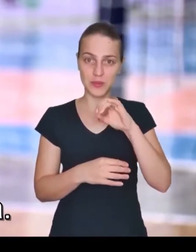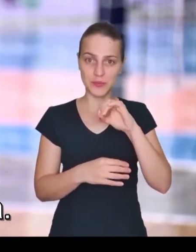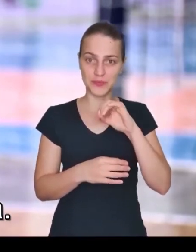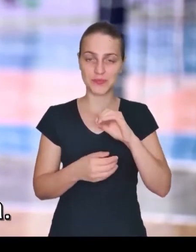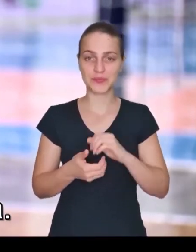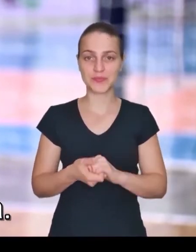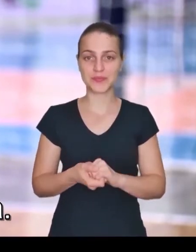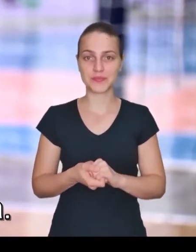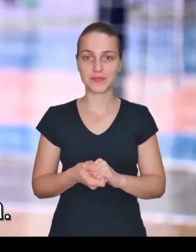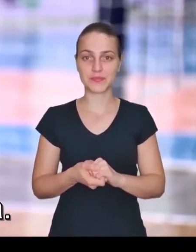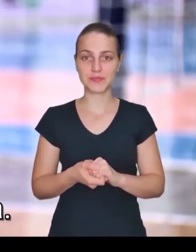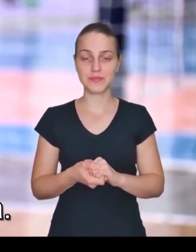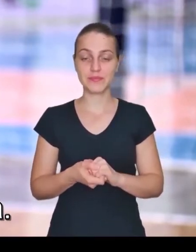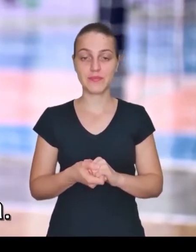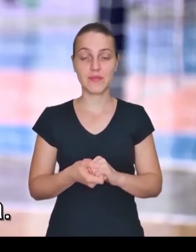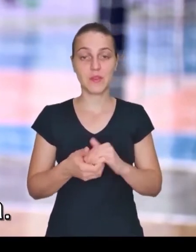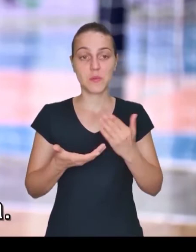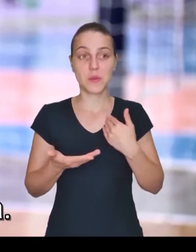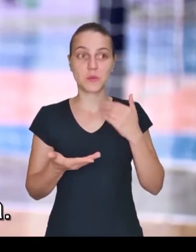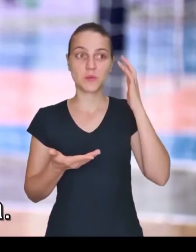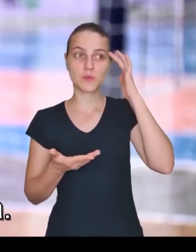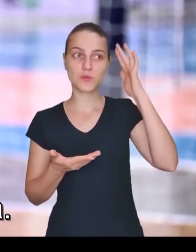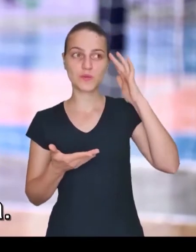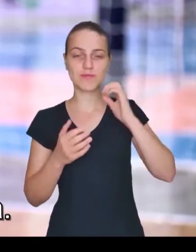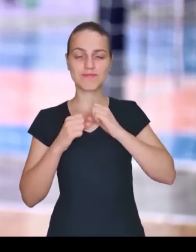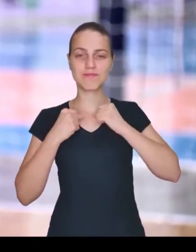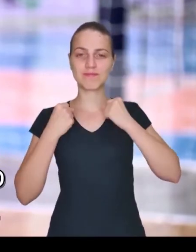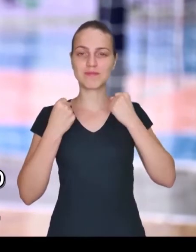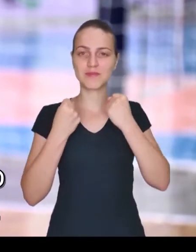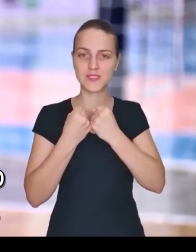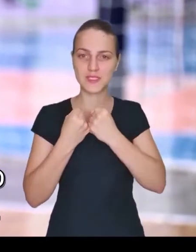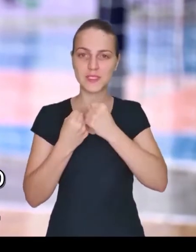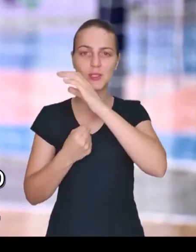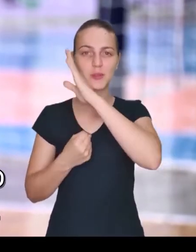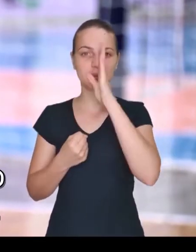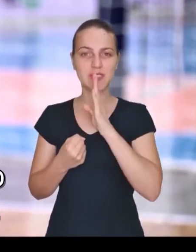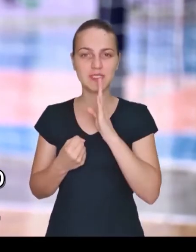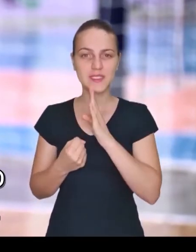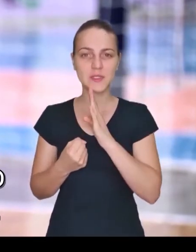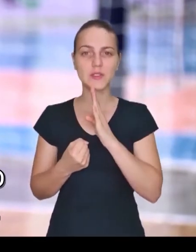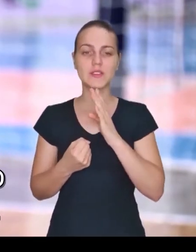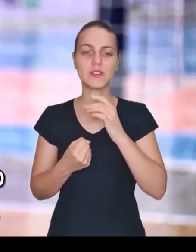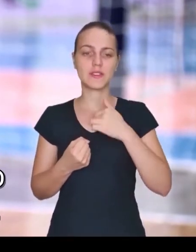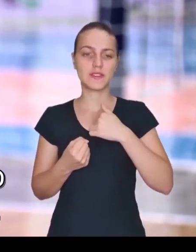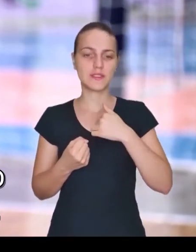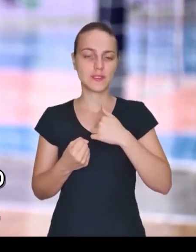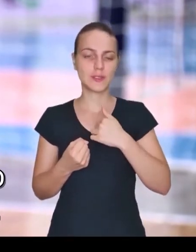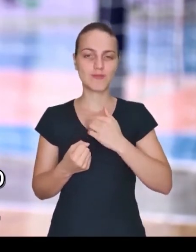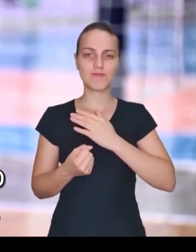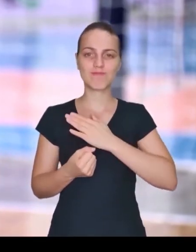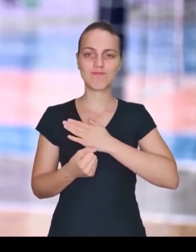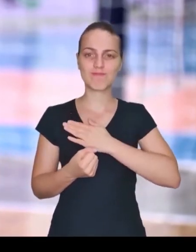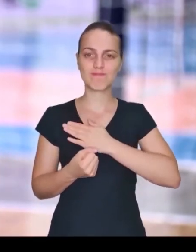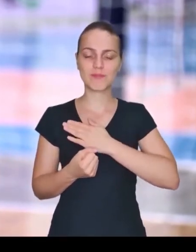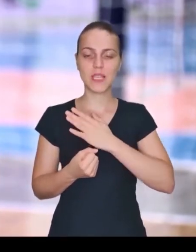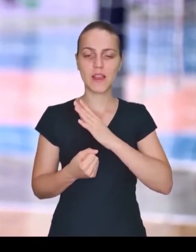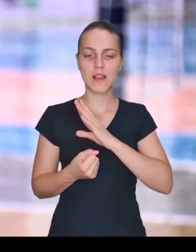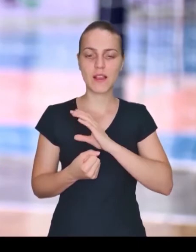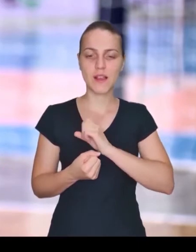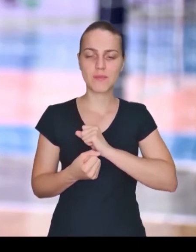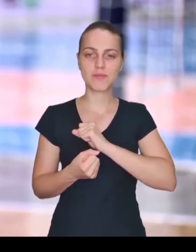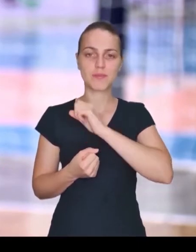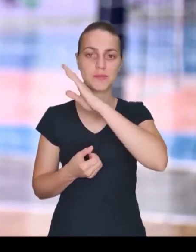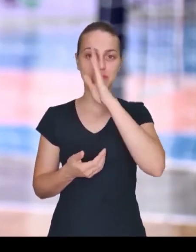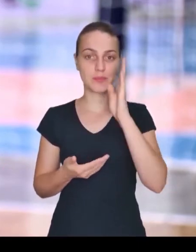brasão da nossa amada nação brasileira, né? Sou muito patriota, sou brasileiro nato, não tenho vergonha disso,